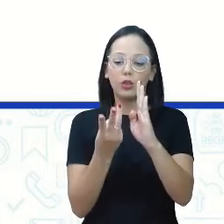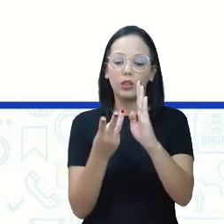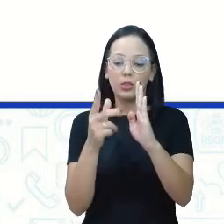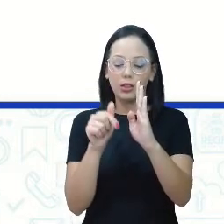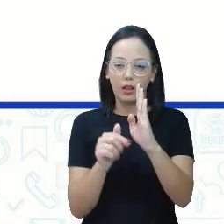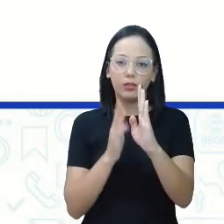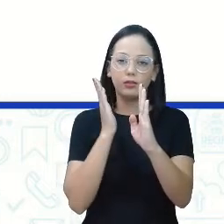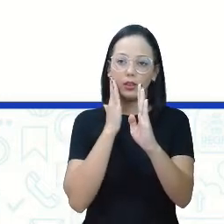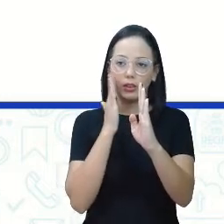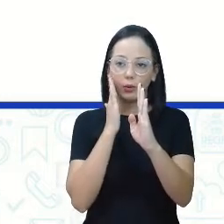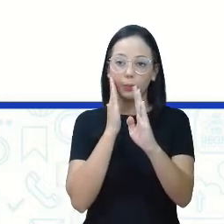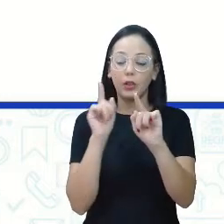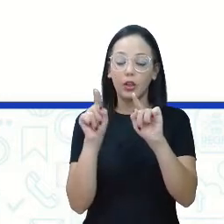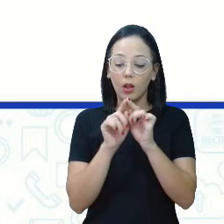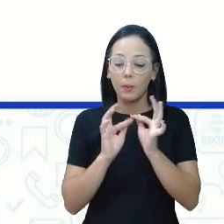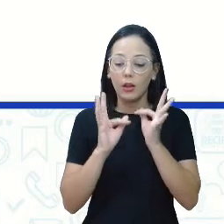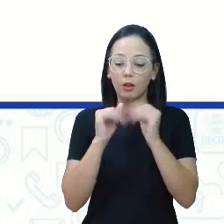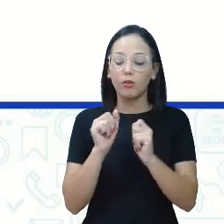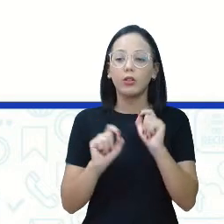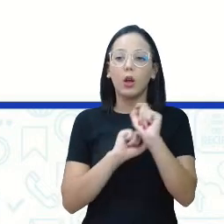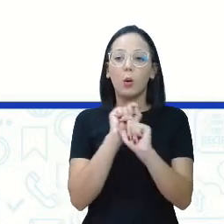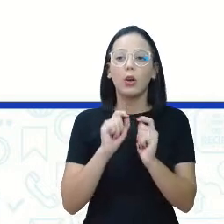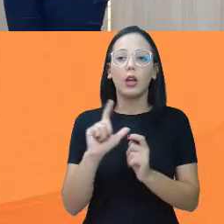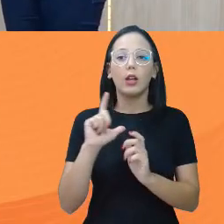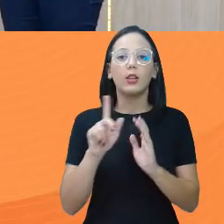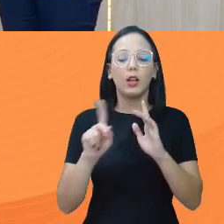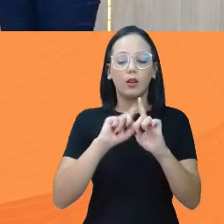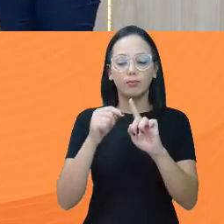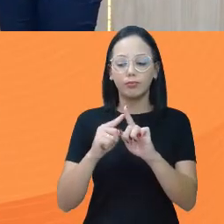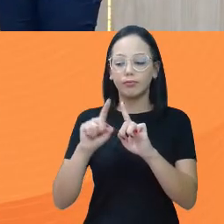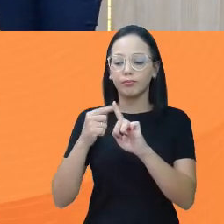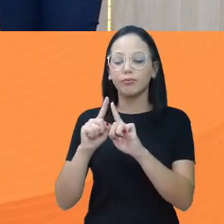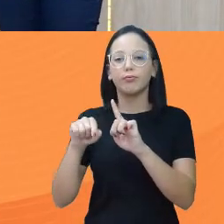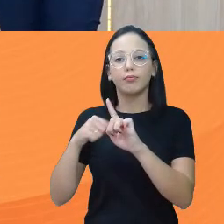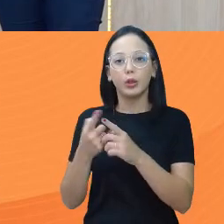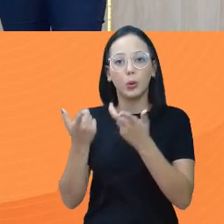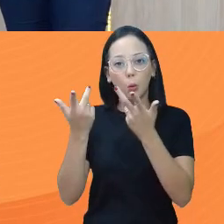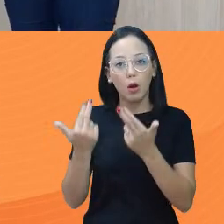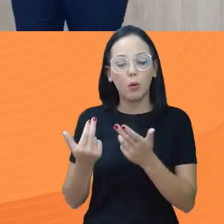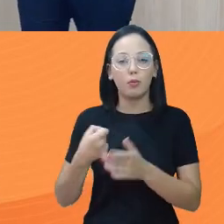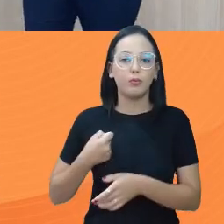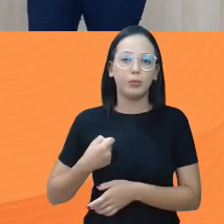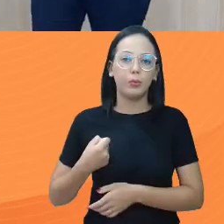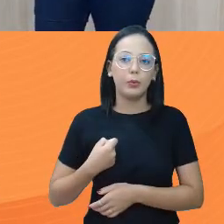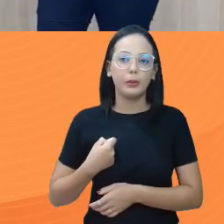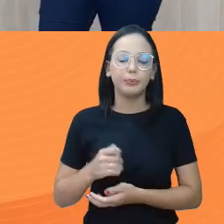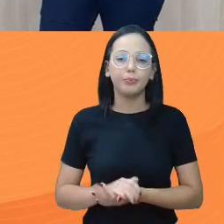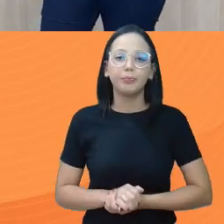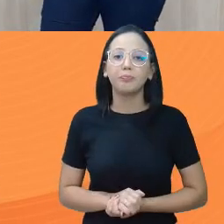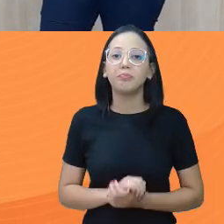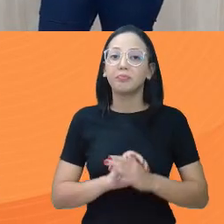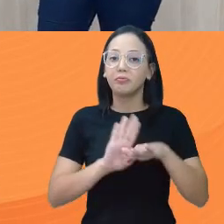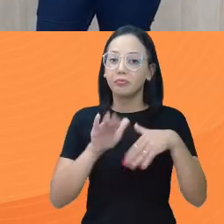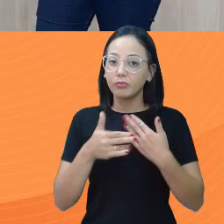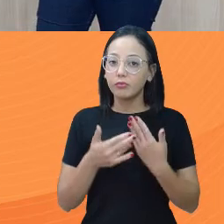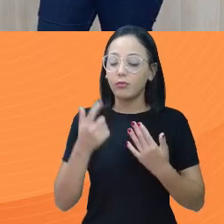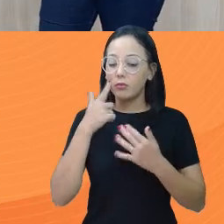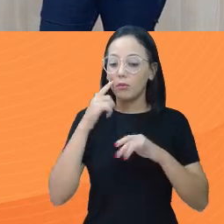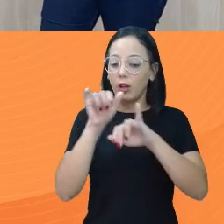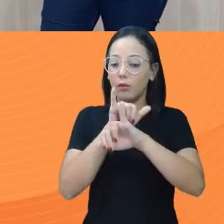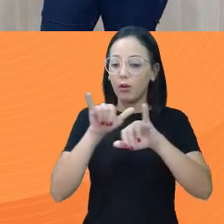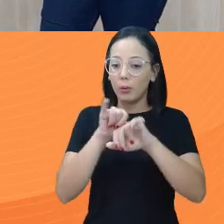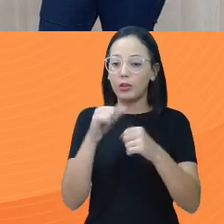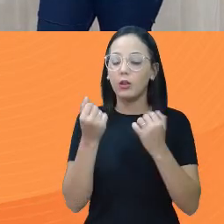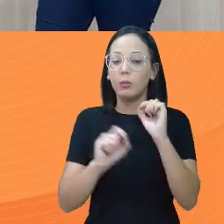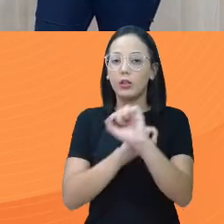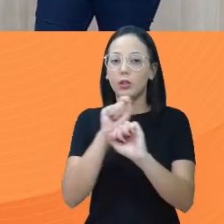e 7, e no finalzinho a gente vai ter a multiplicação idêntica àquele valor, tá certo? Essa informação a gente vai precisar